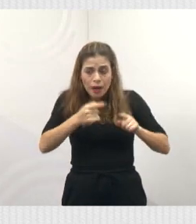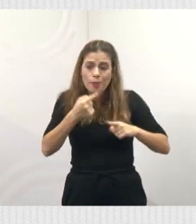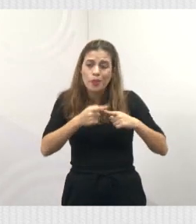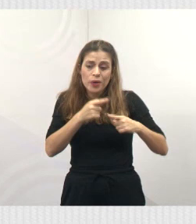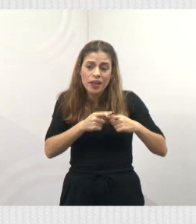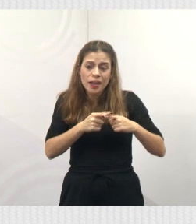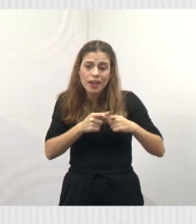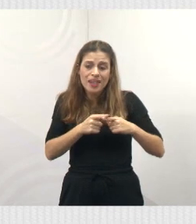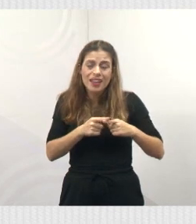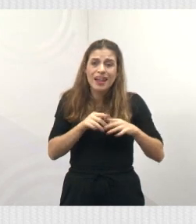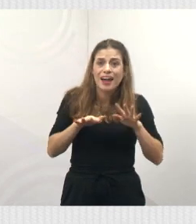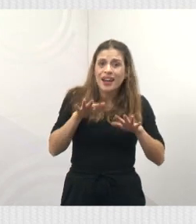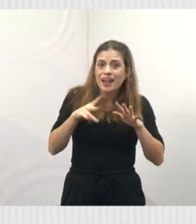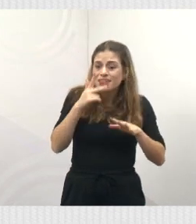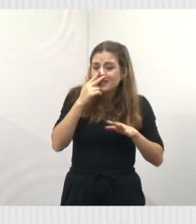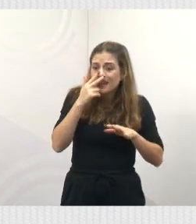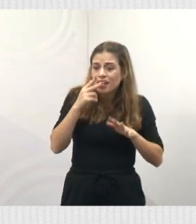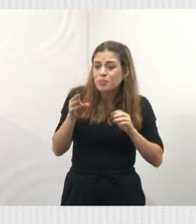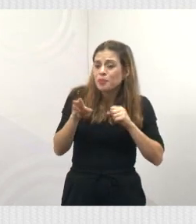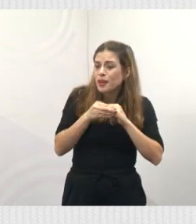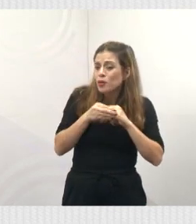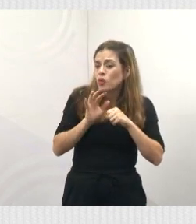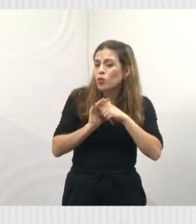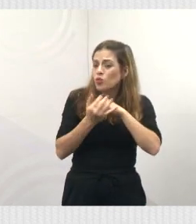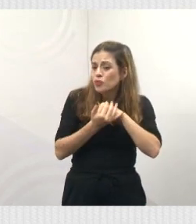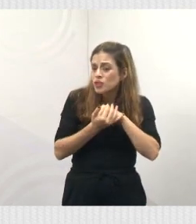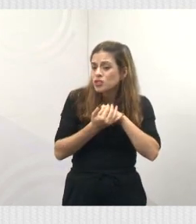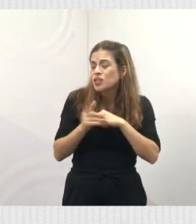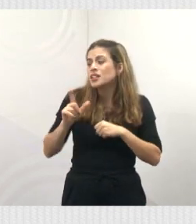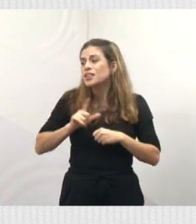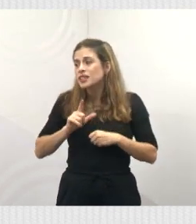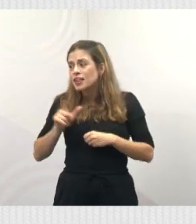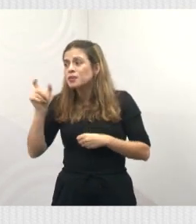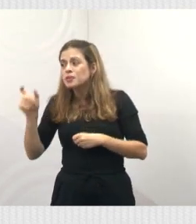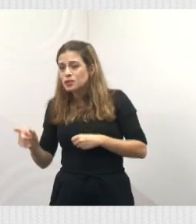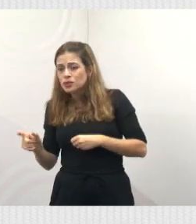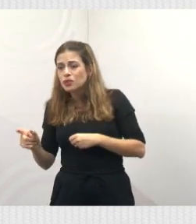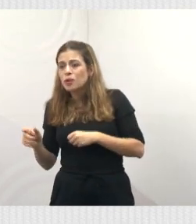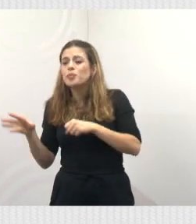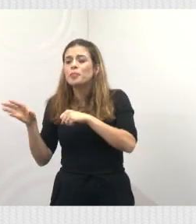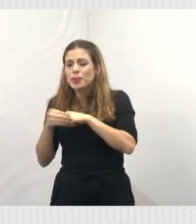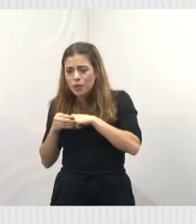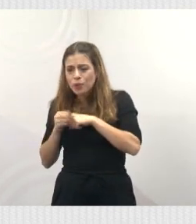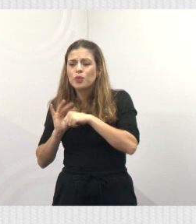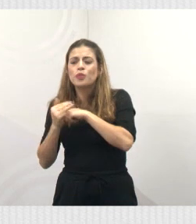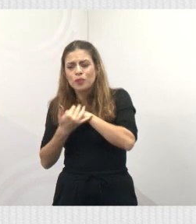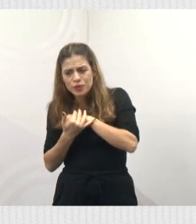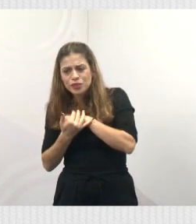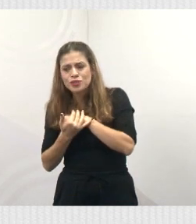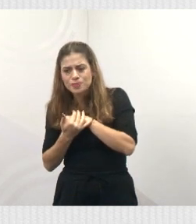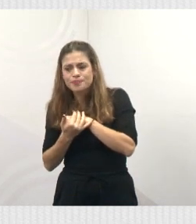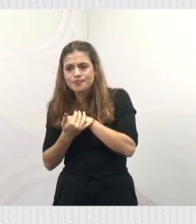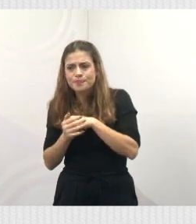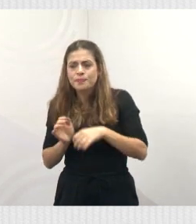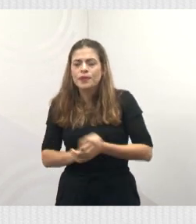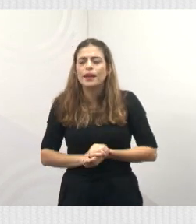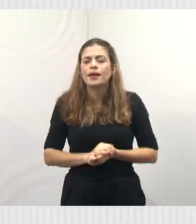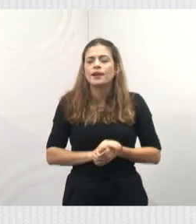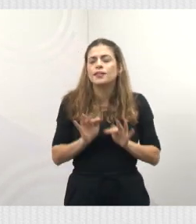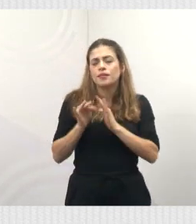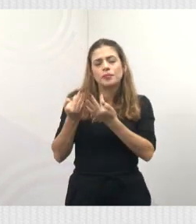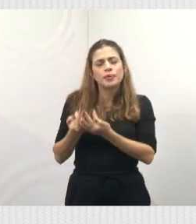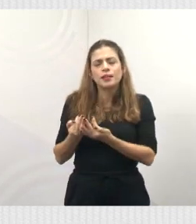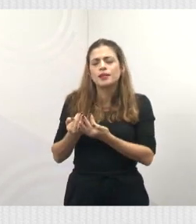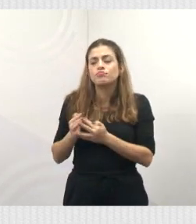estavam com suspeita, porque alguns, infelizmente, pegaram pandemia, parentes da família pegaram, e, de repente, o Tribunal de Contas